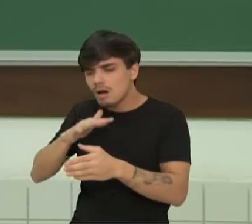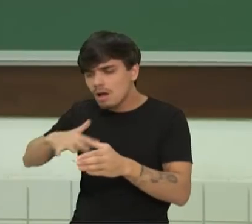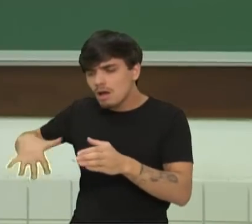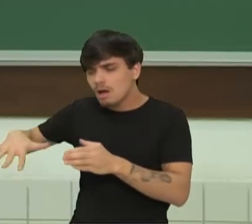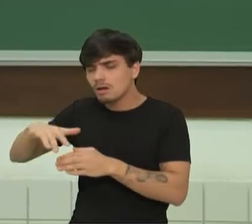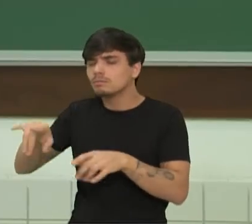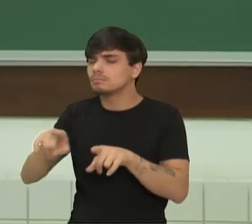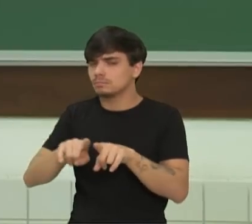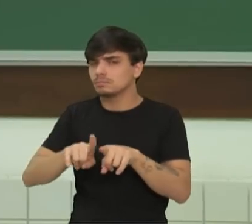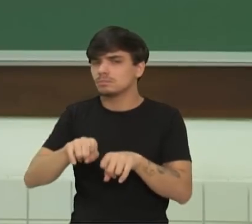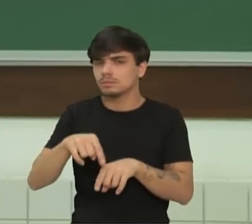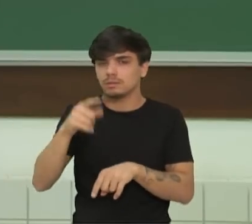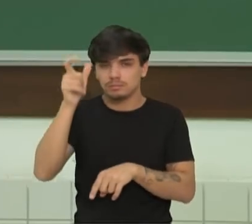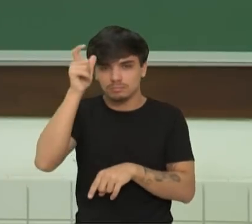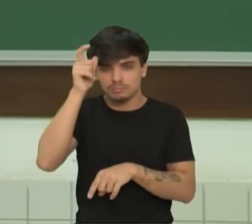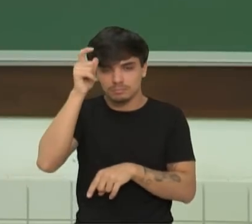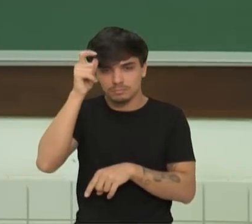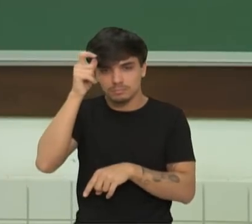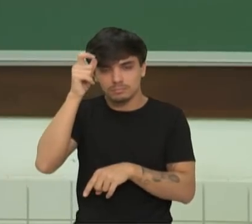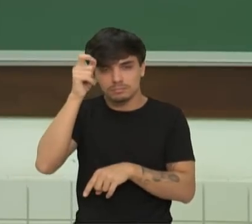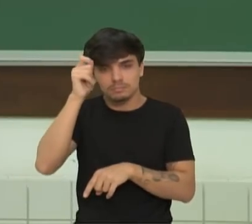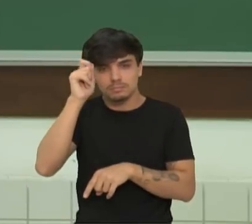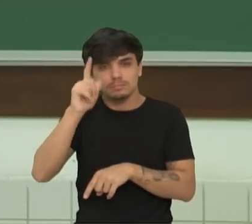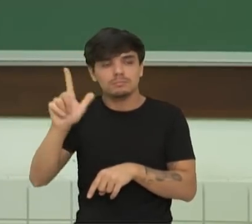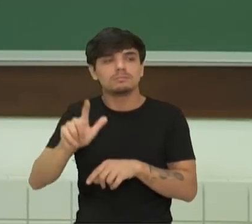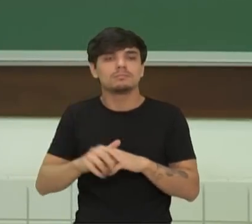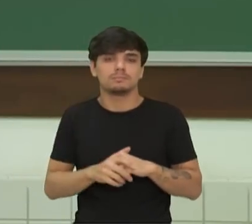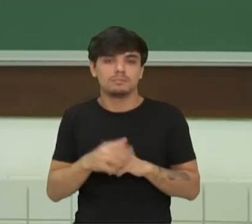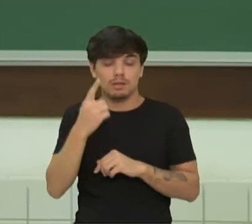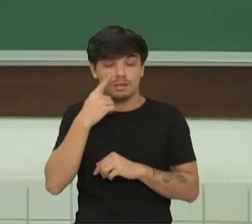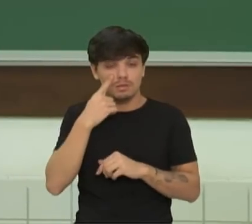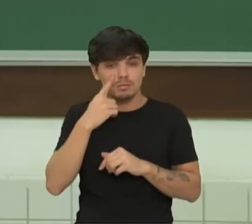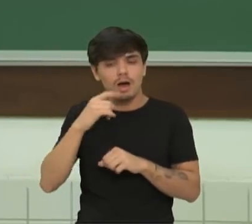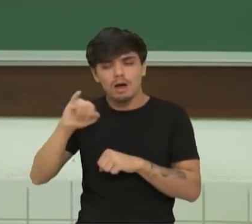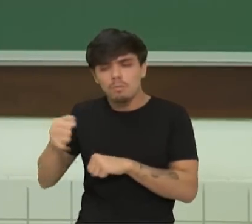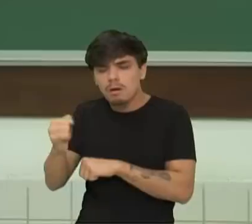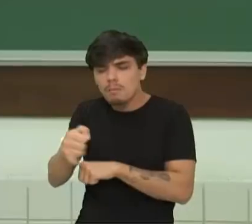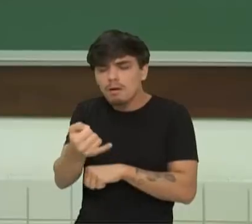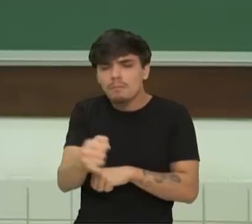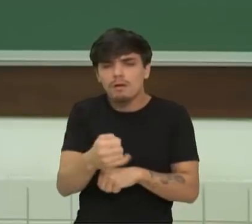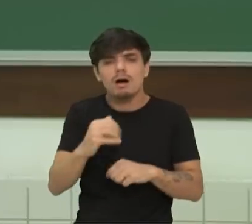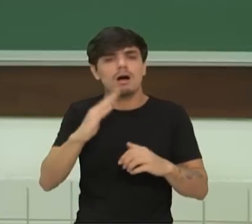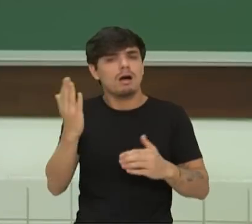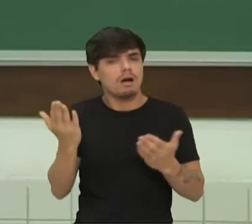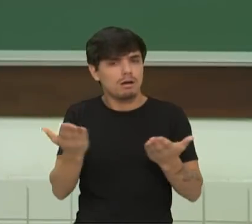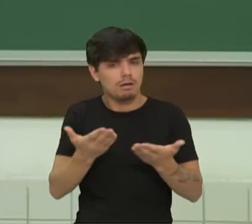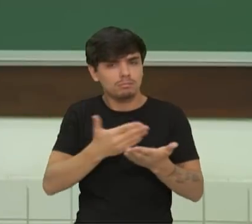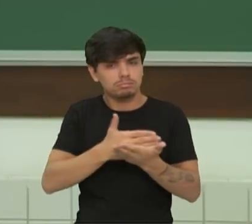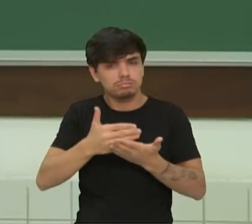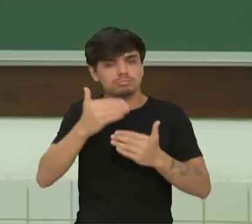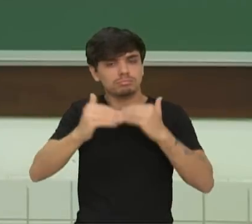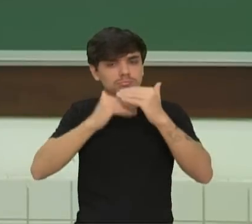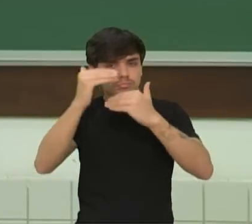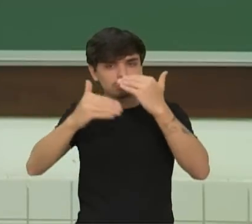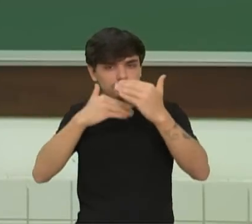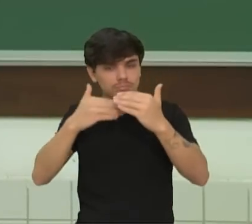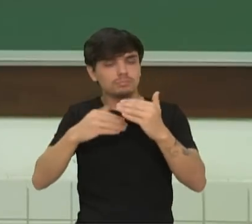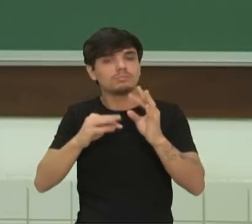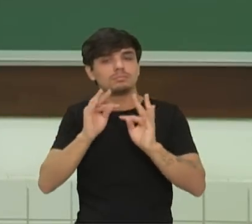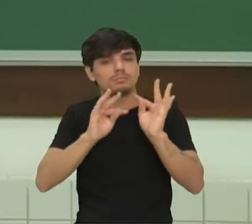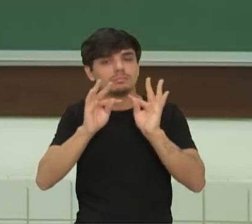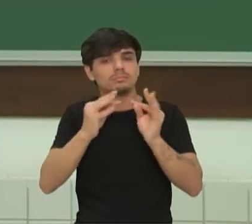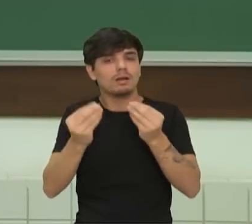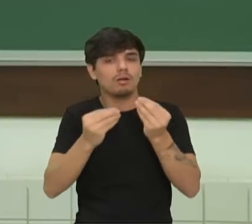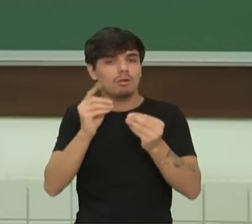foi um pouco mais inteligente. Em vez de só explorar, vamos desenvolver algumas técnicas industriais. E quer